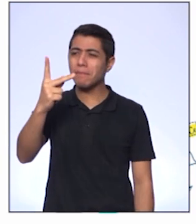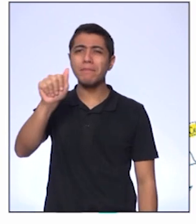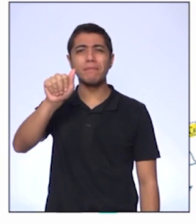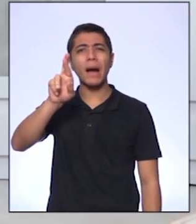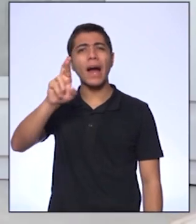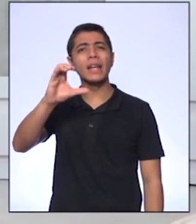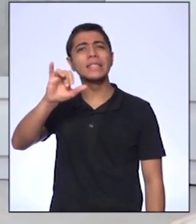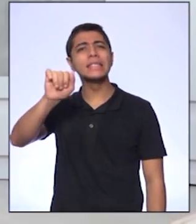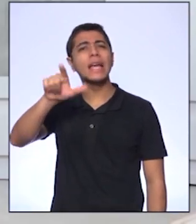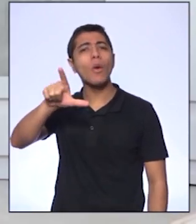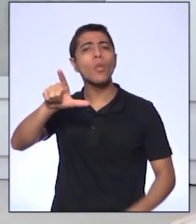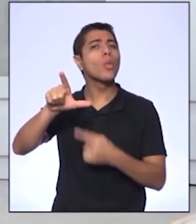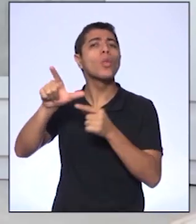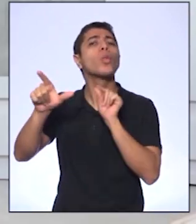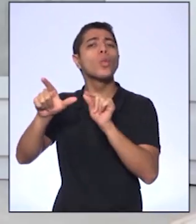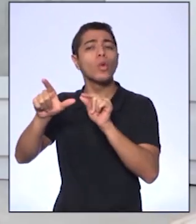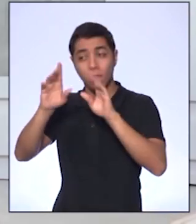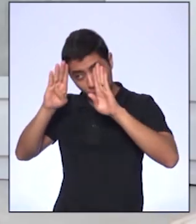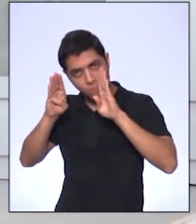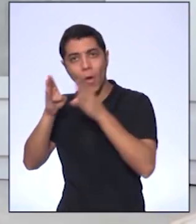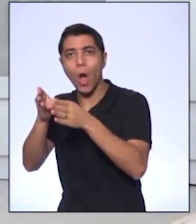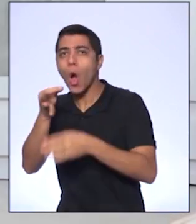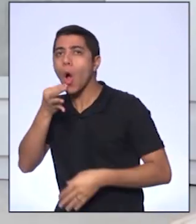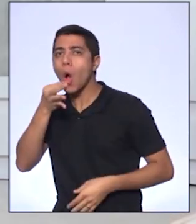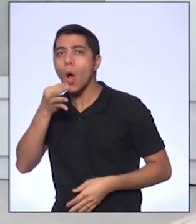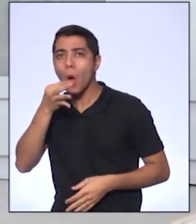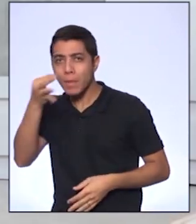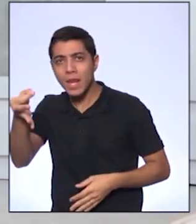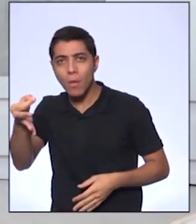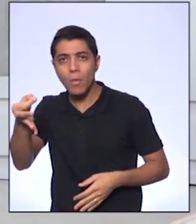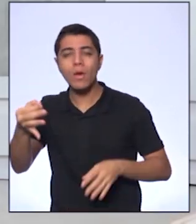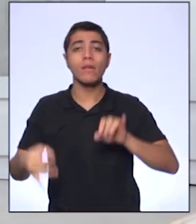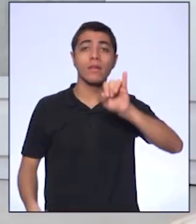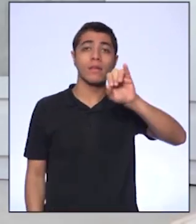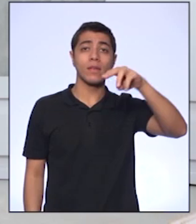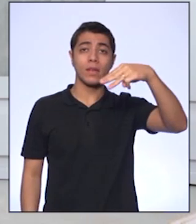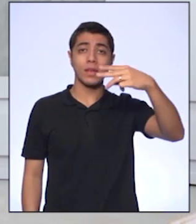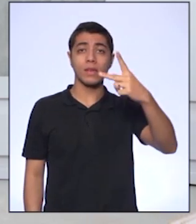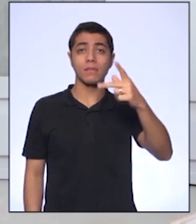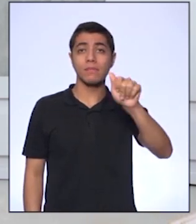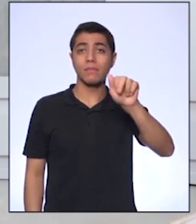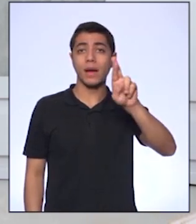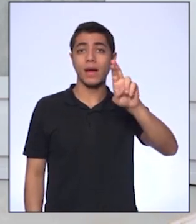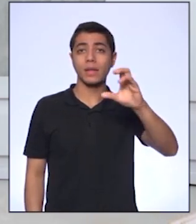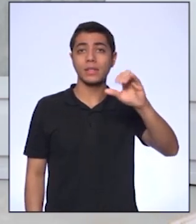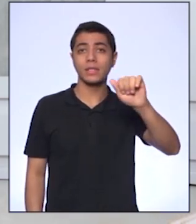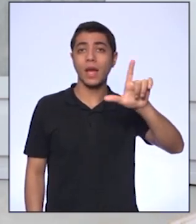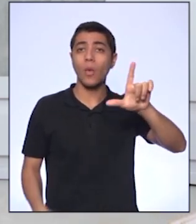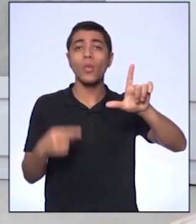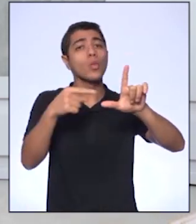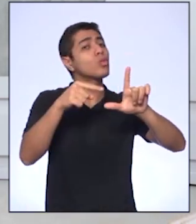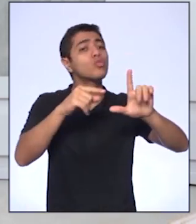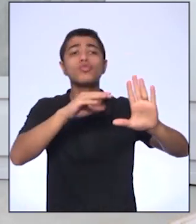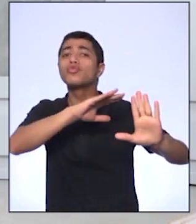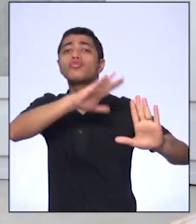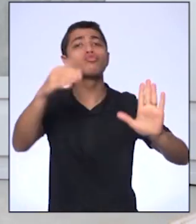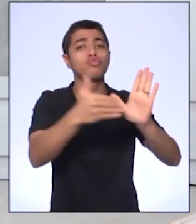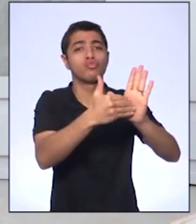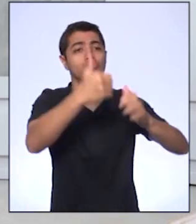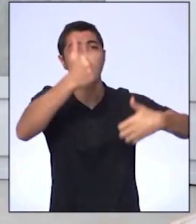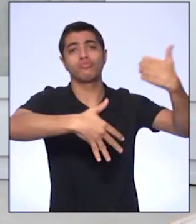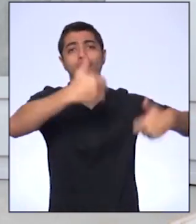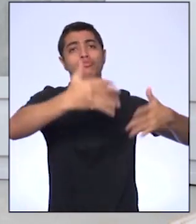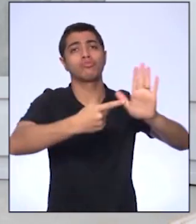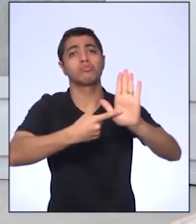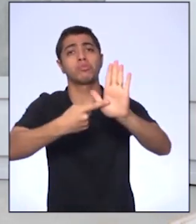uma visão, o imparcial é aquele que vai mostrar o todo, tá certo? Ó, e é objetivo. Então aqui eu não